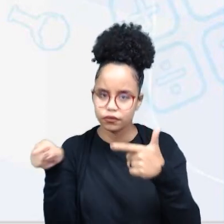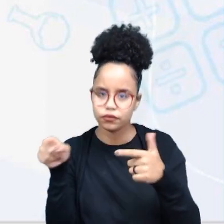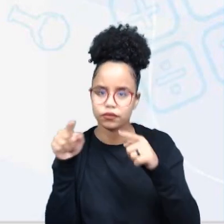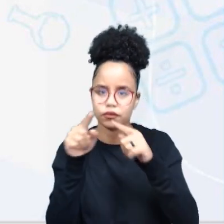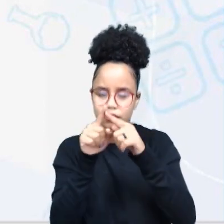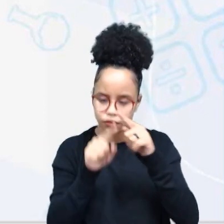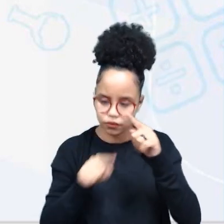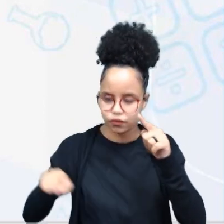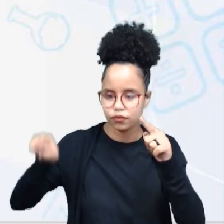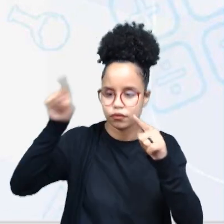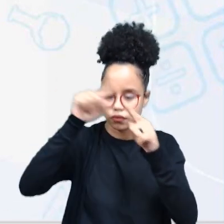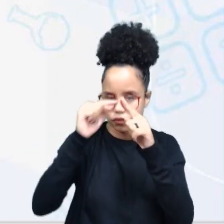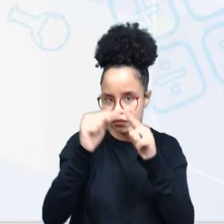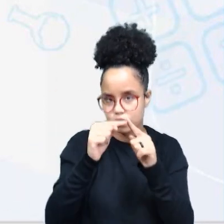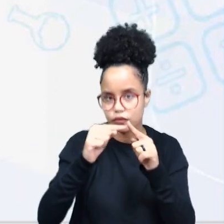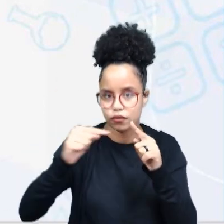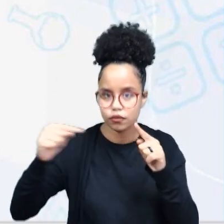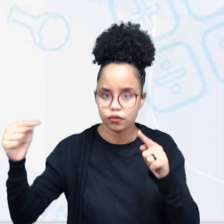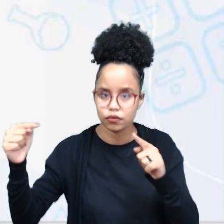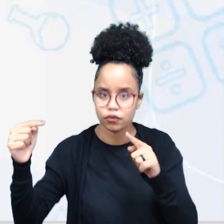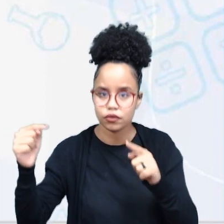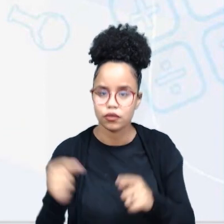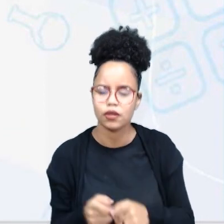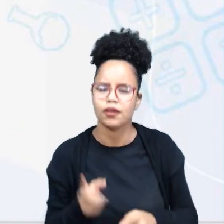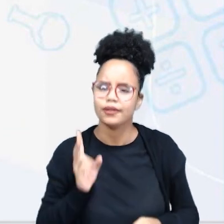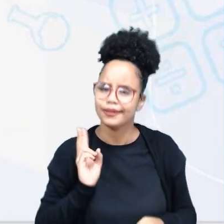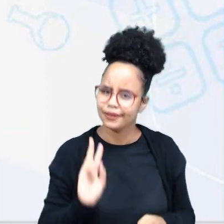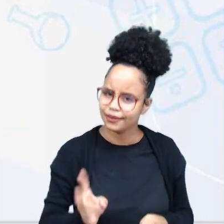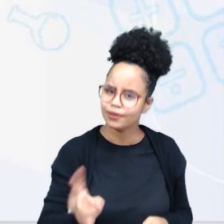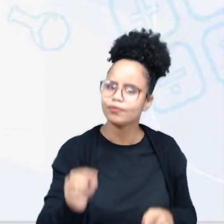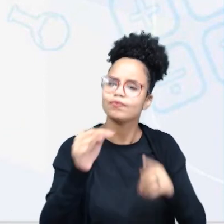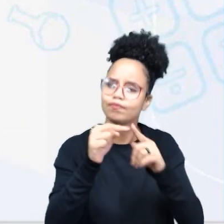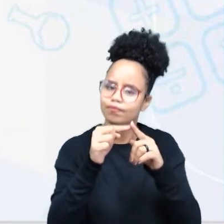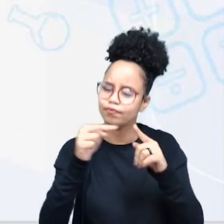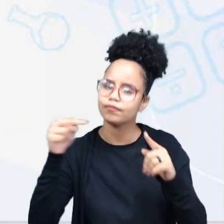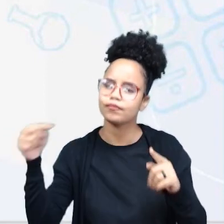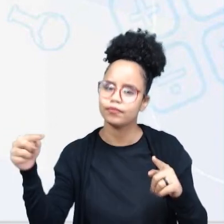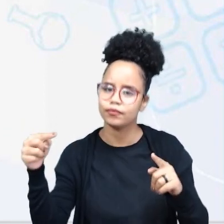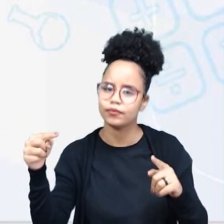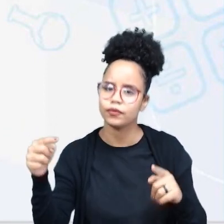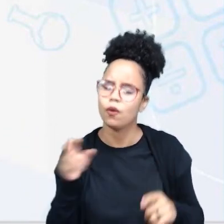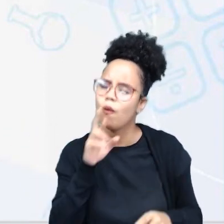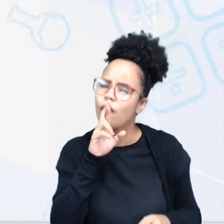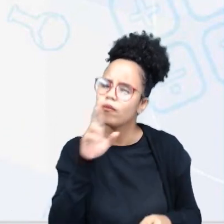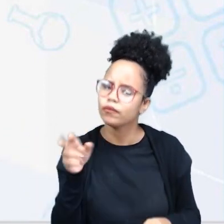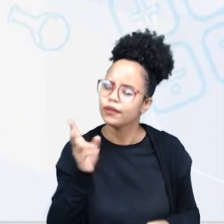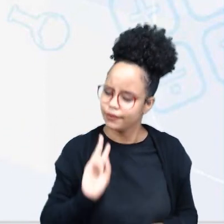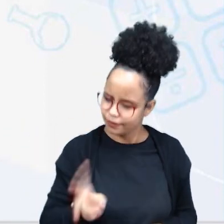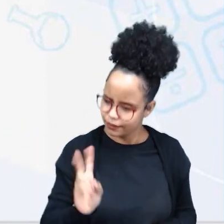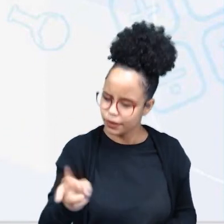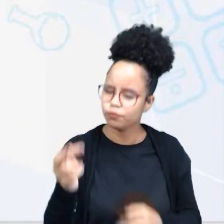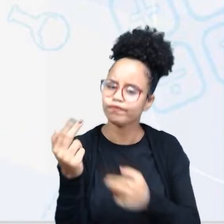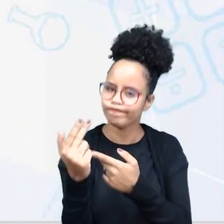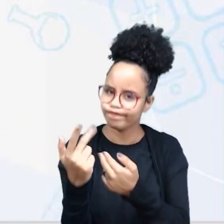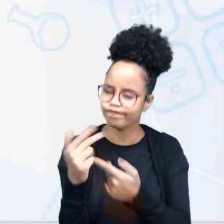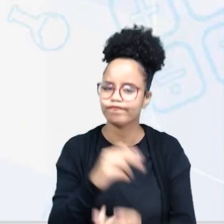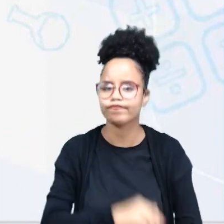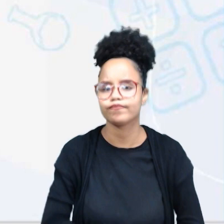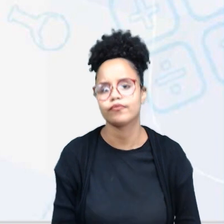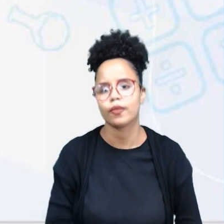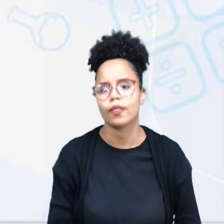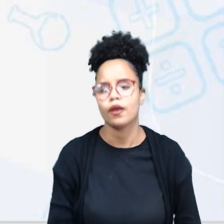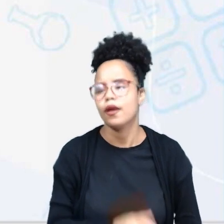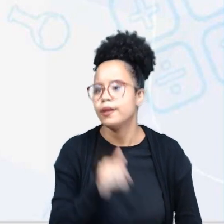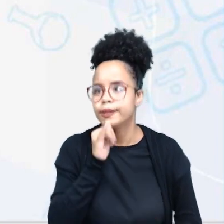circunferência não seu Contorno pelo diâmetro sendo que dividiu o cumprimento pelo diâmetro o resultado sempre e eu quero